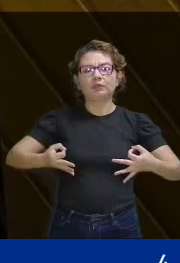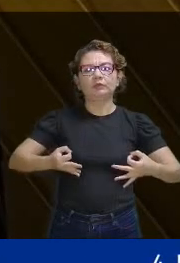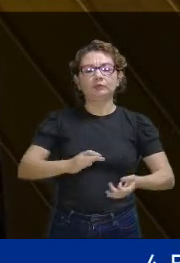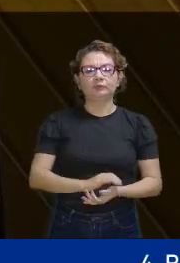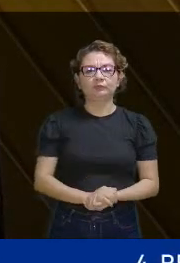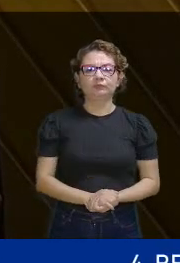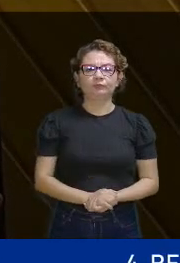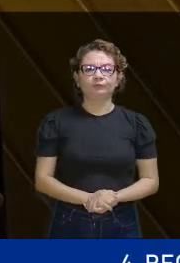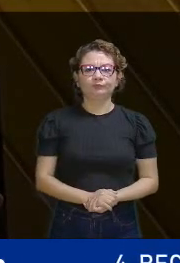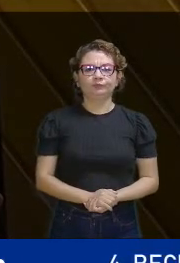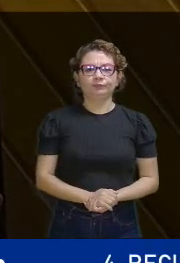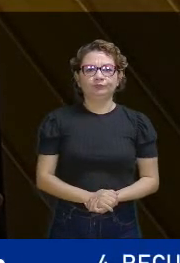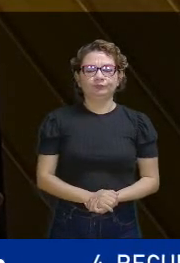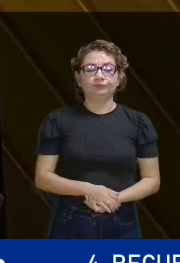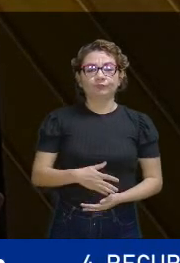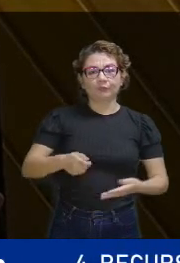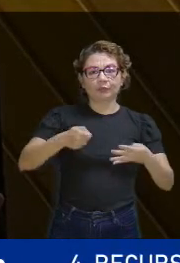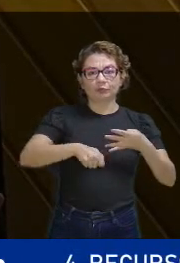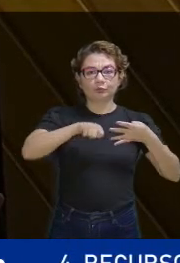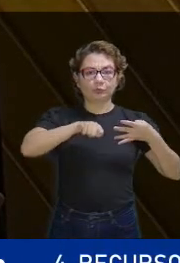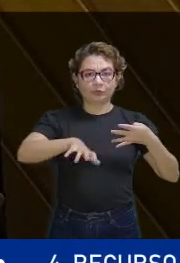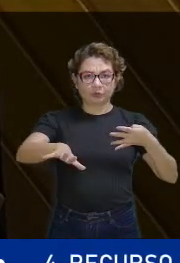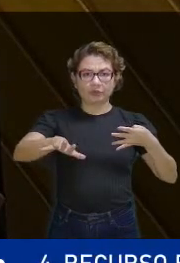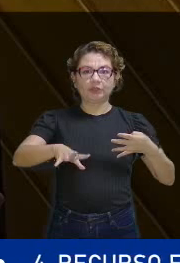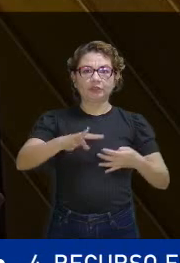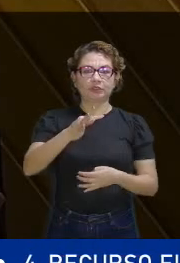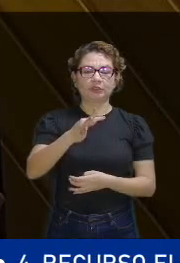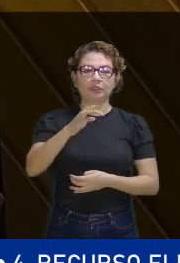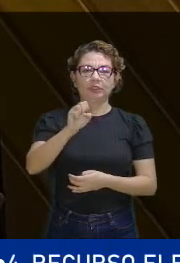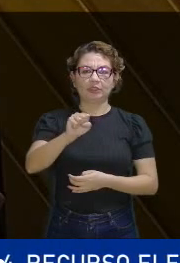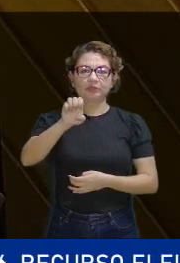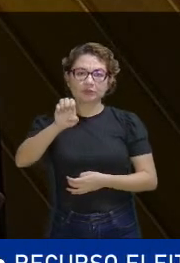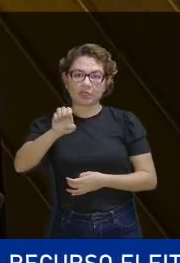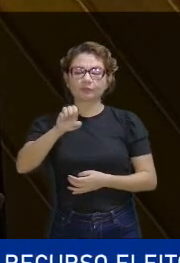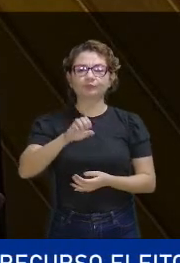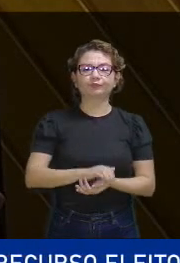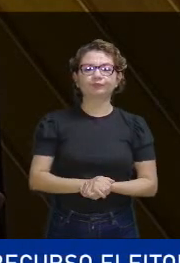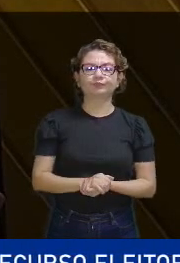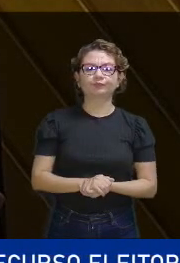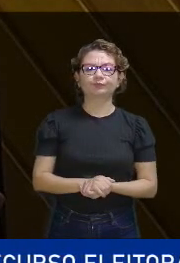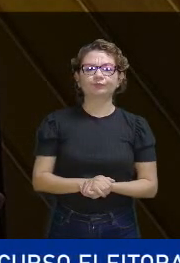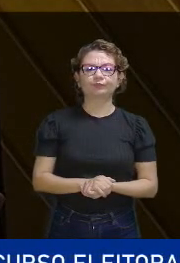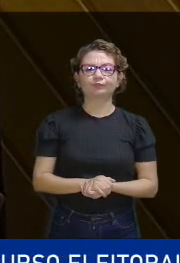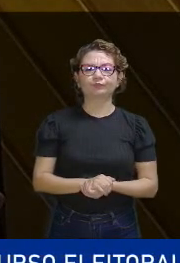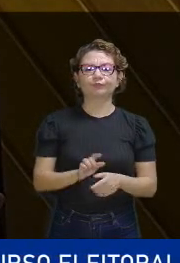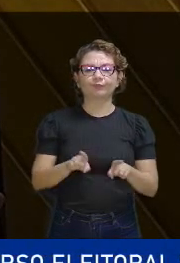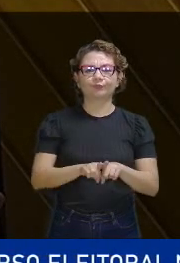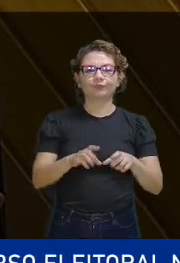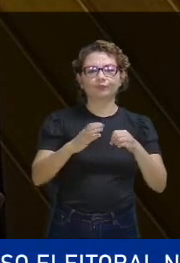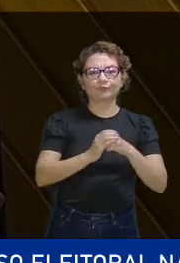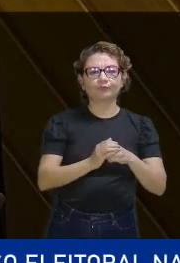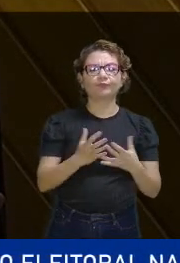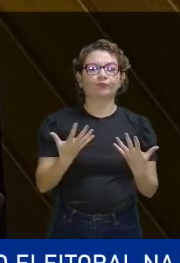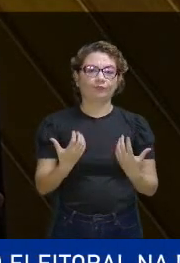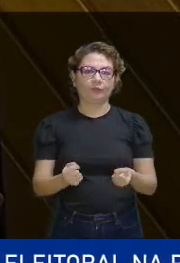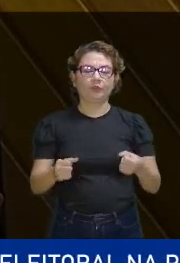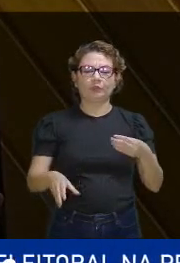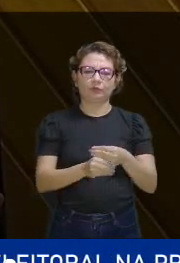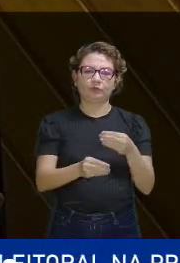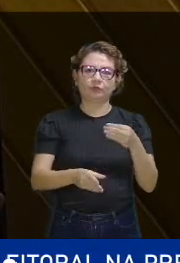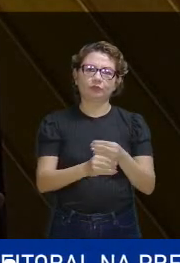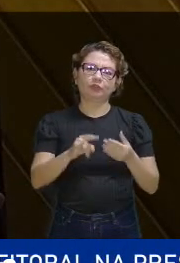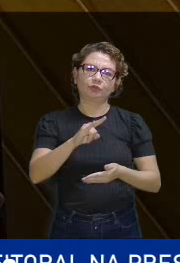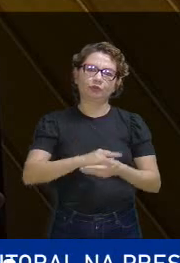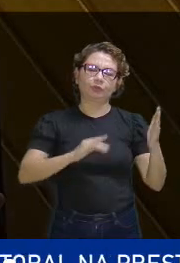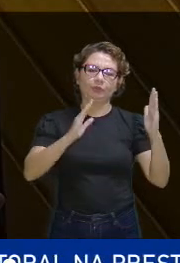oportuno. A jurisprudência do Tribunal Superior Eleitoral e do Tribunal Regional Eleitoral do Amapá admite a juntada de